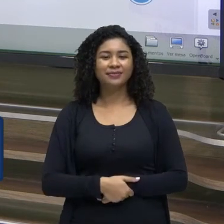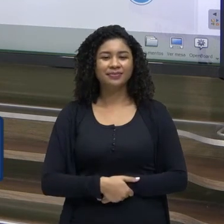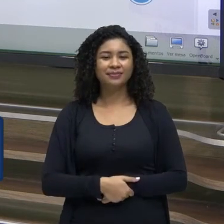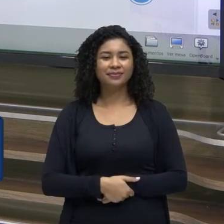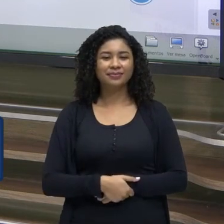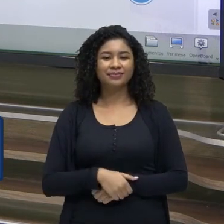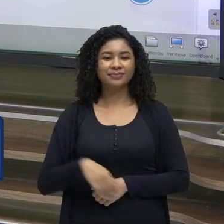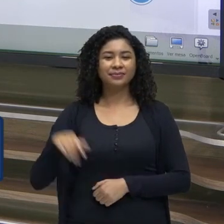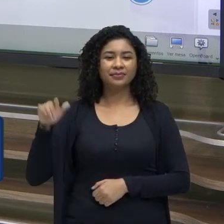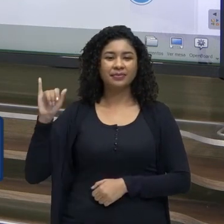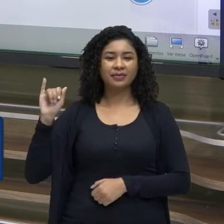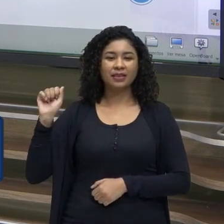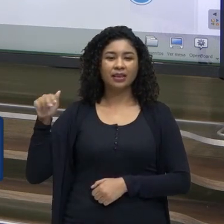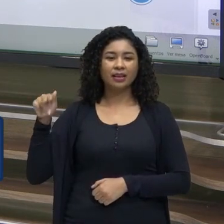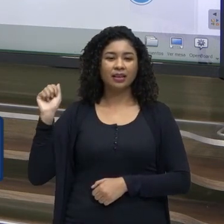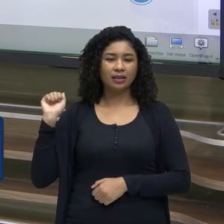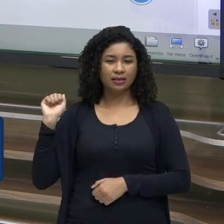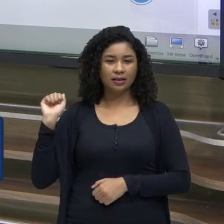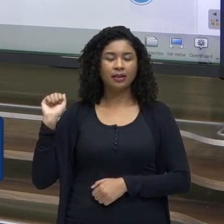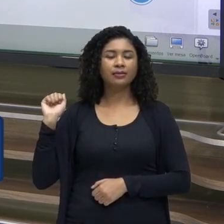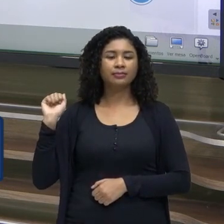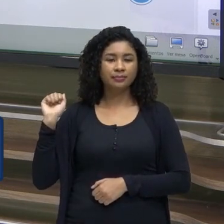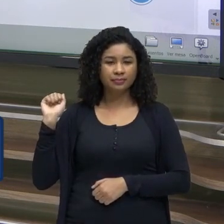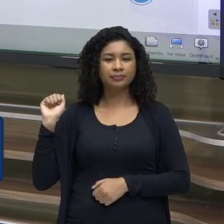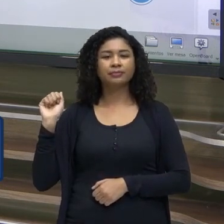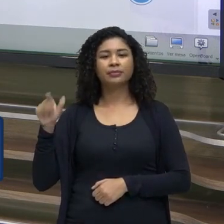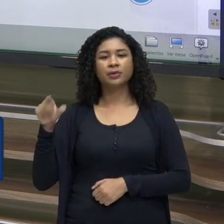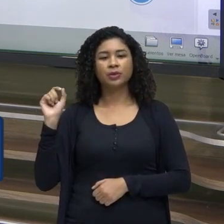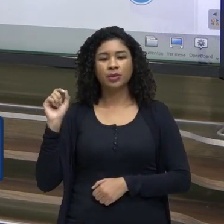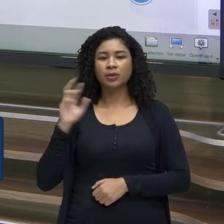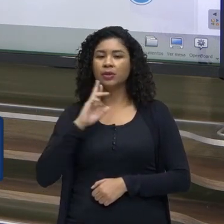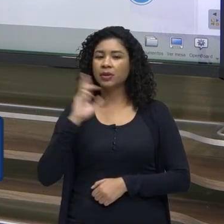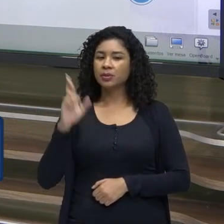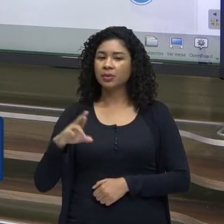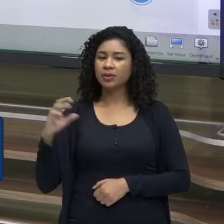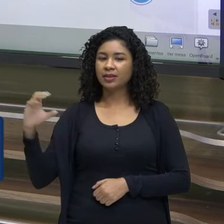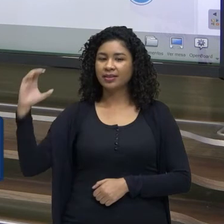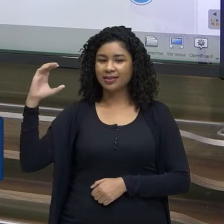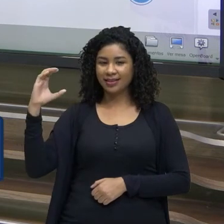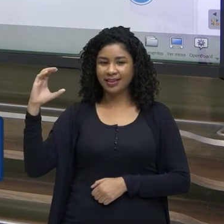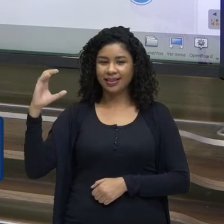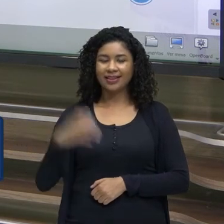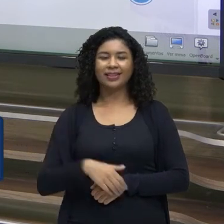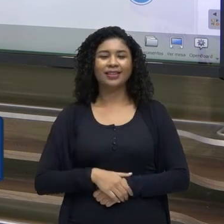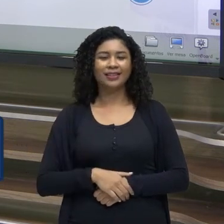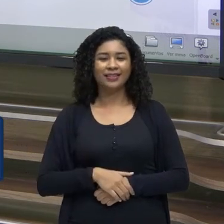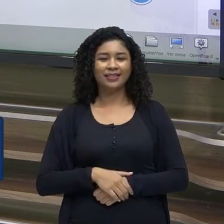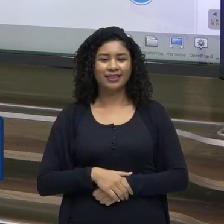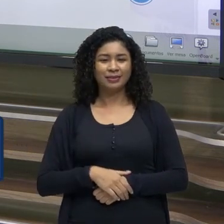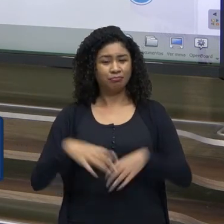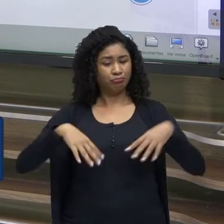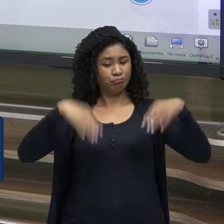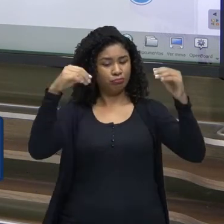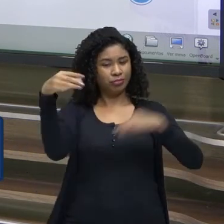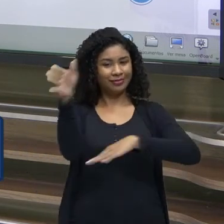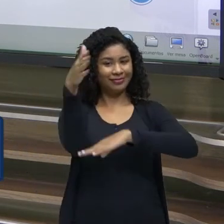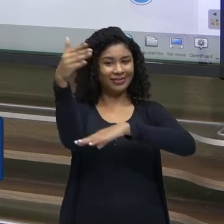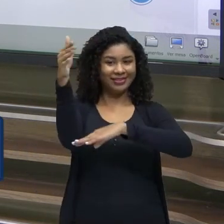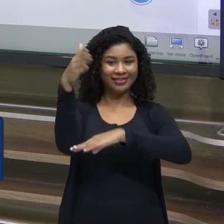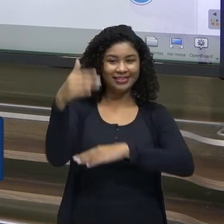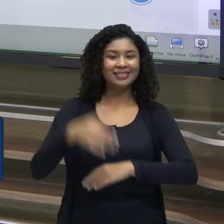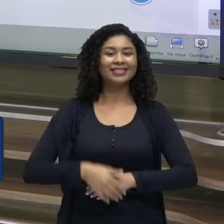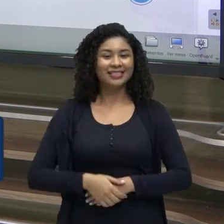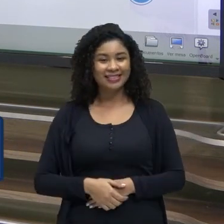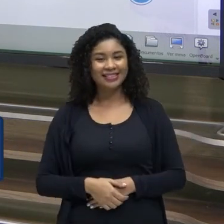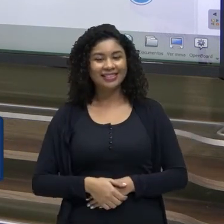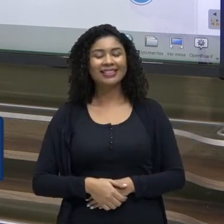participação. A Iana também colocou que a letra C de castelo, né, nesse caso, até colocou um desenho aí, um emoji. Muito obrigada